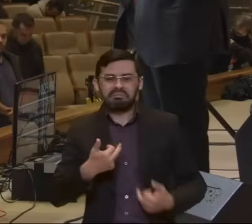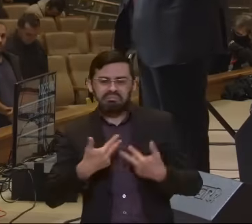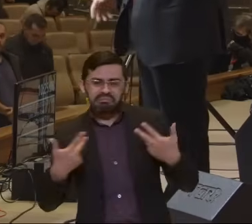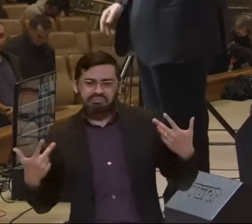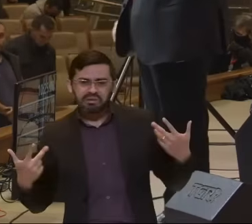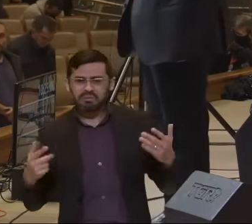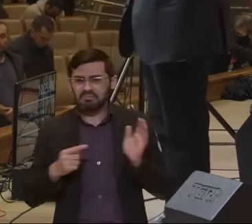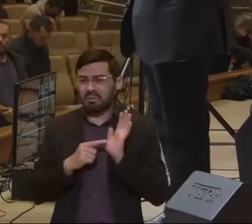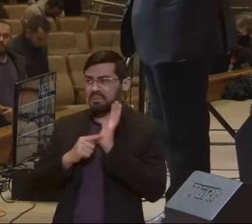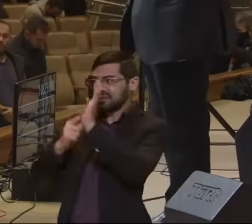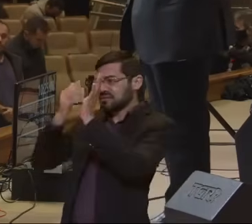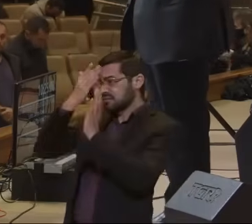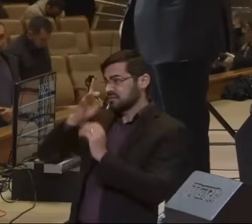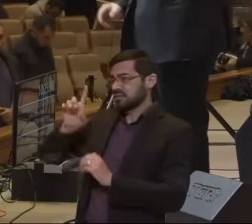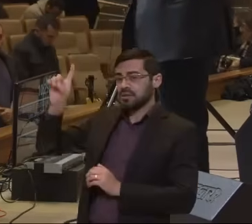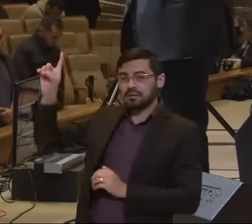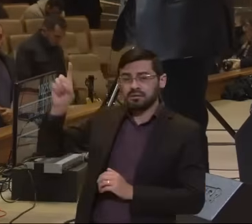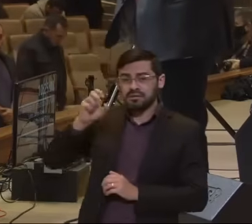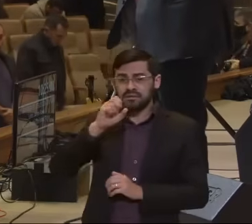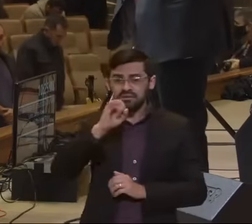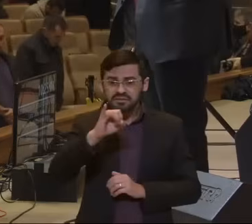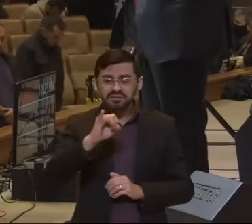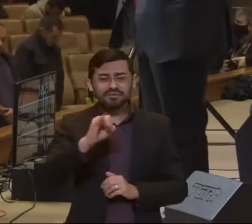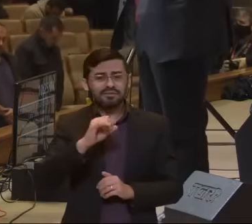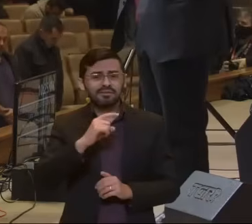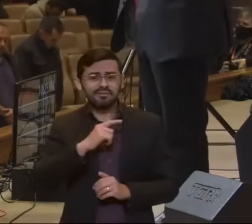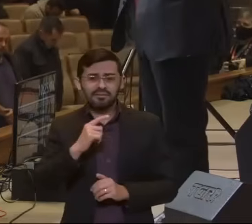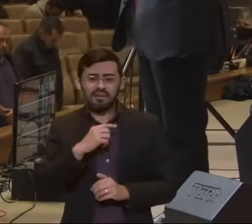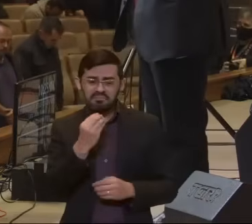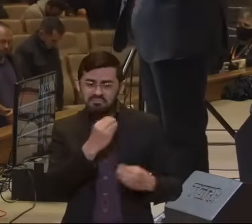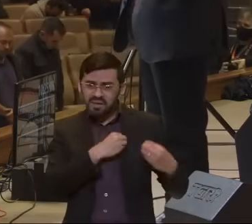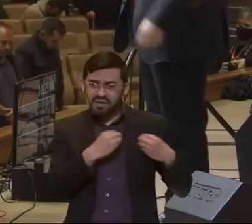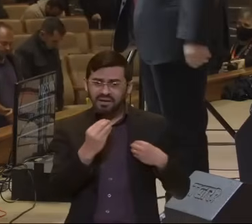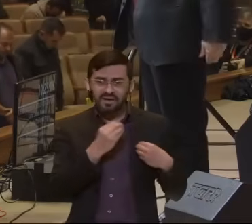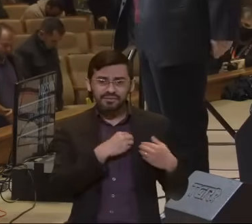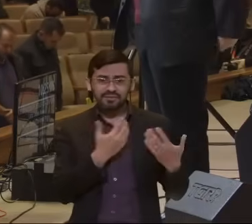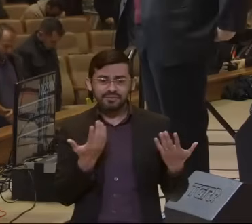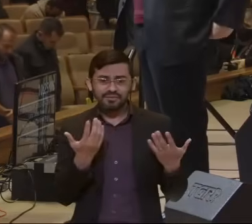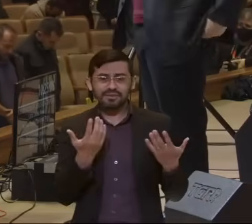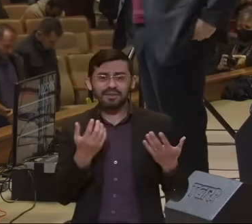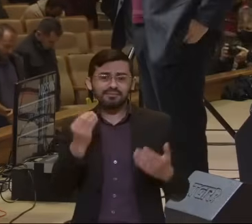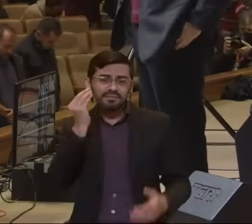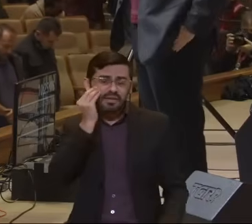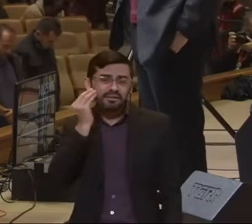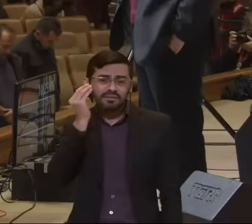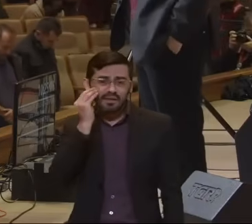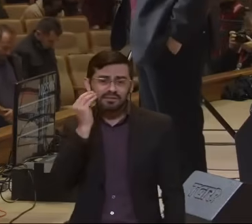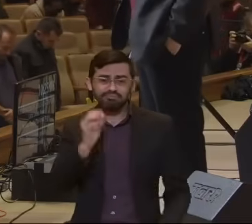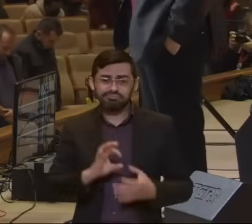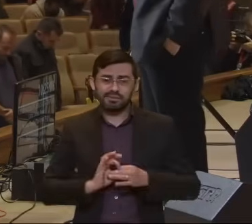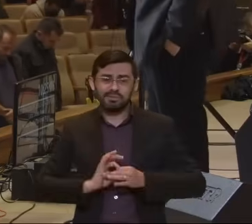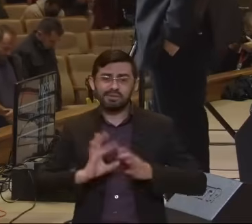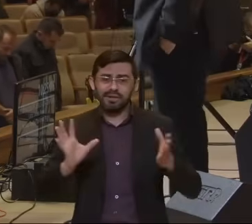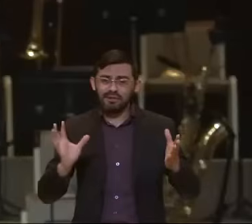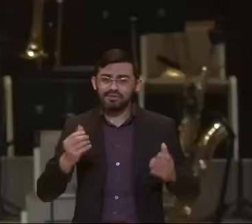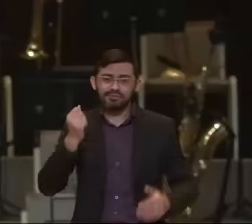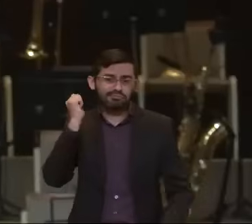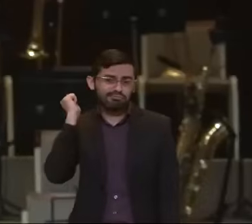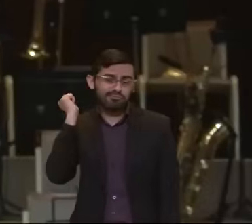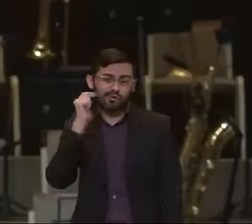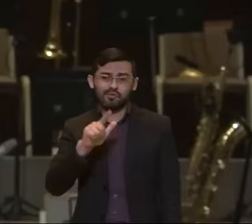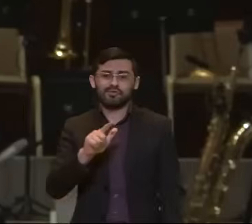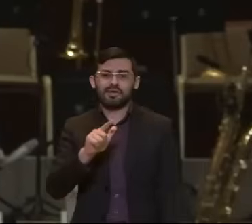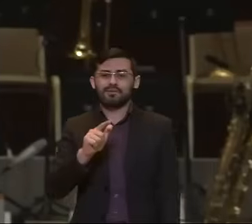tua natureza. Se você tem áreas que você está lutando aí, não é, que você não